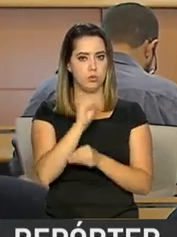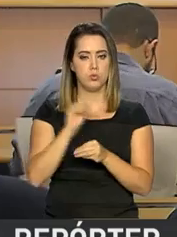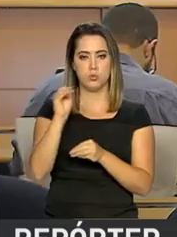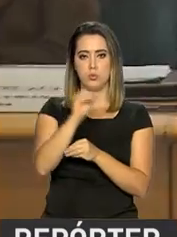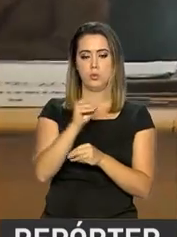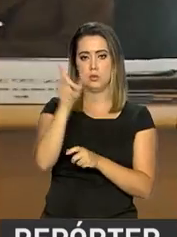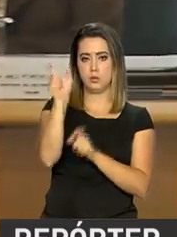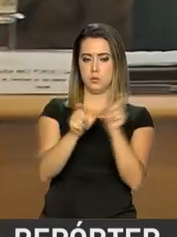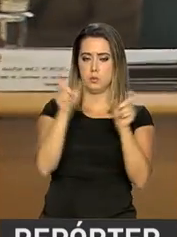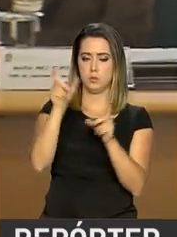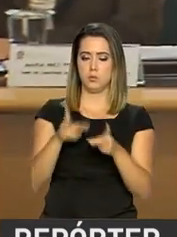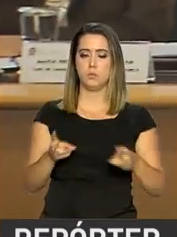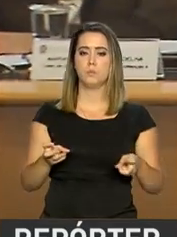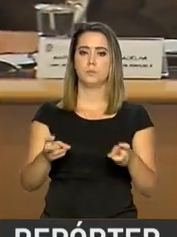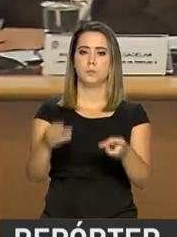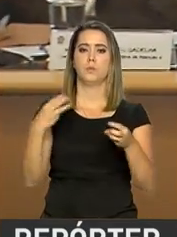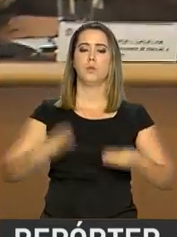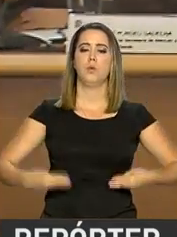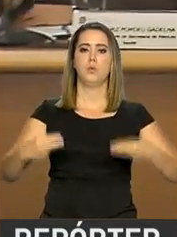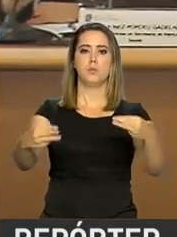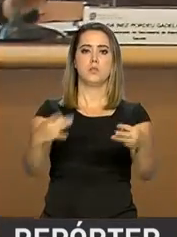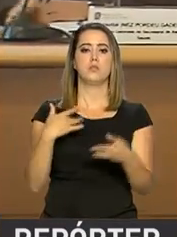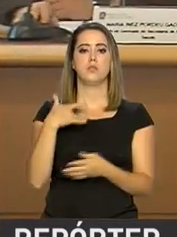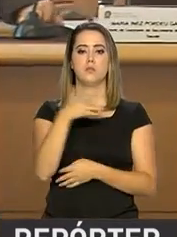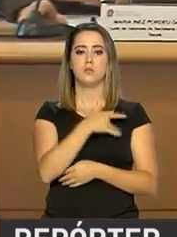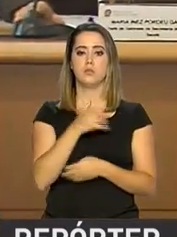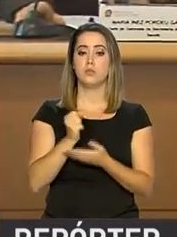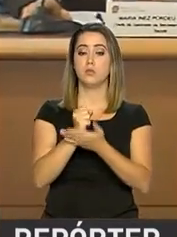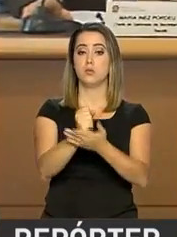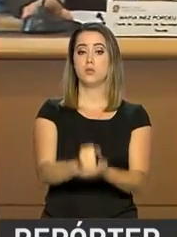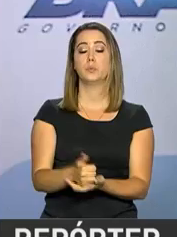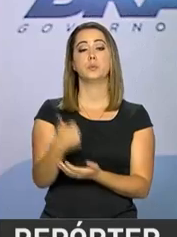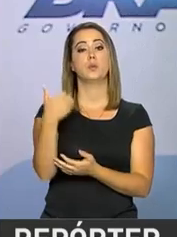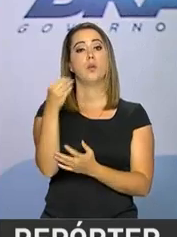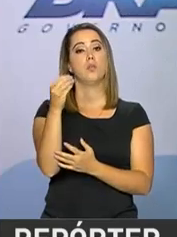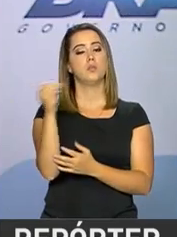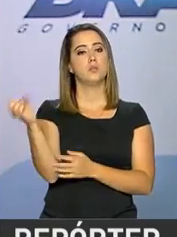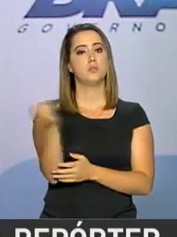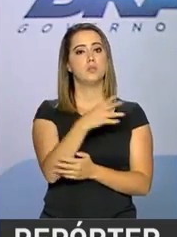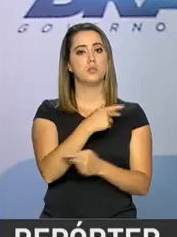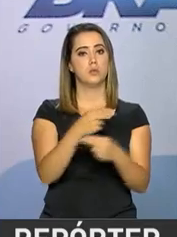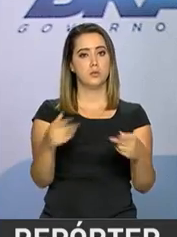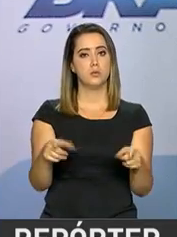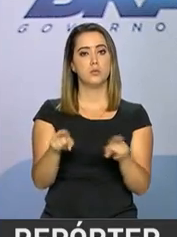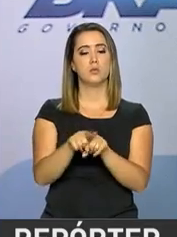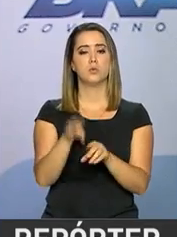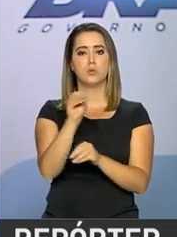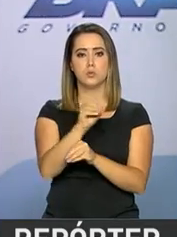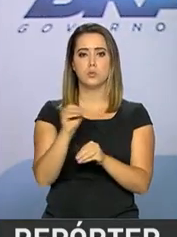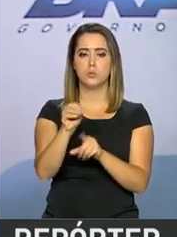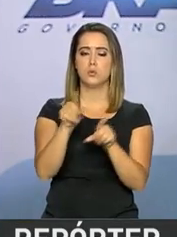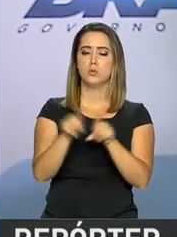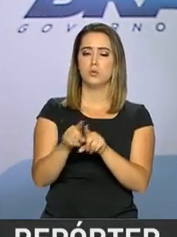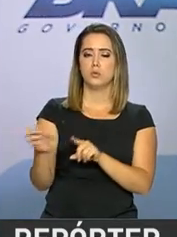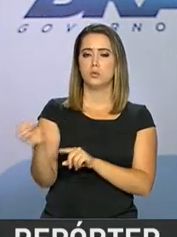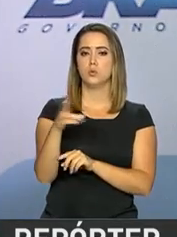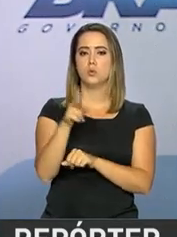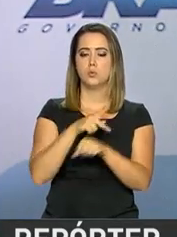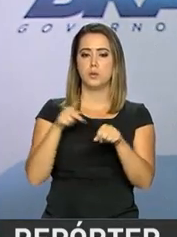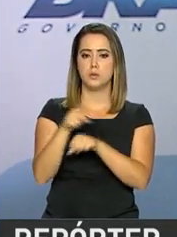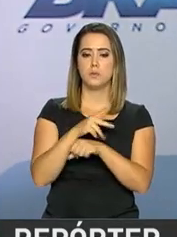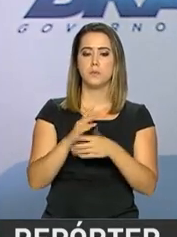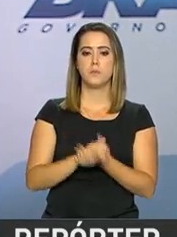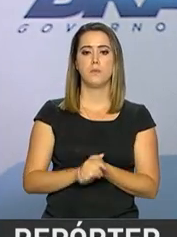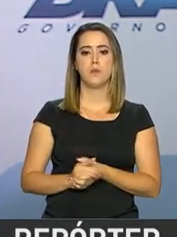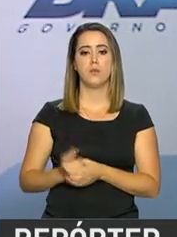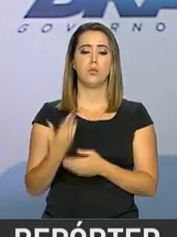com câncer, o Ministério da Saúde está distribuindo 100 novos equipamentos para radioterapia em todo o país. Nós